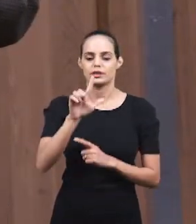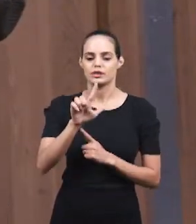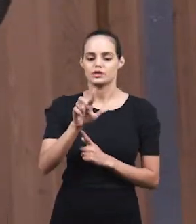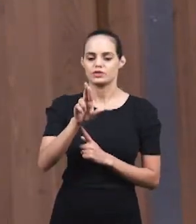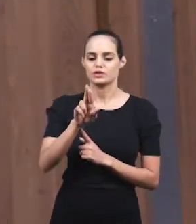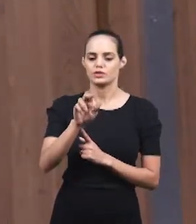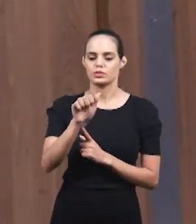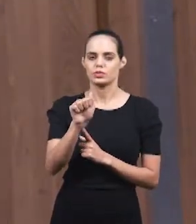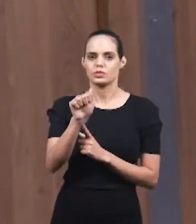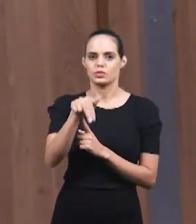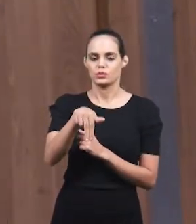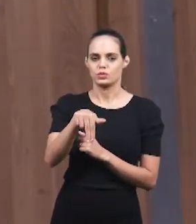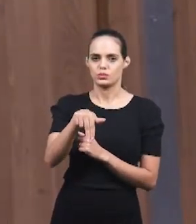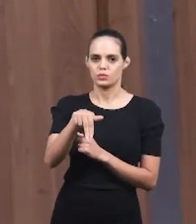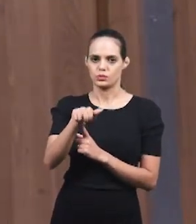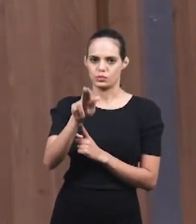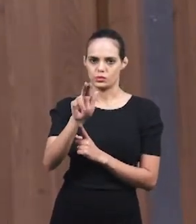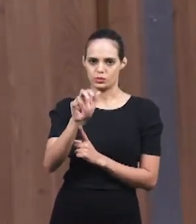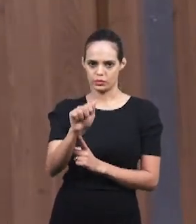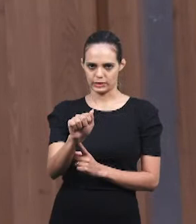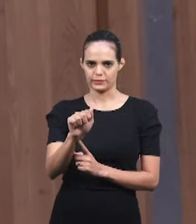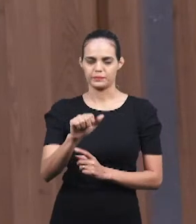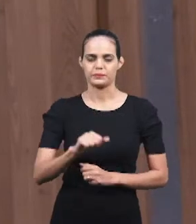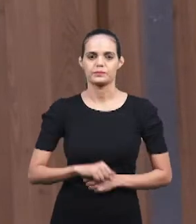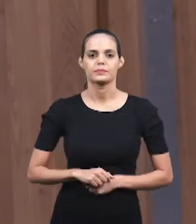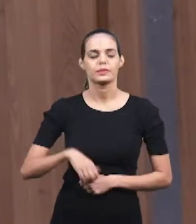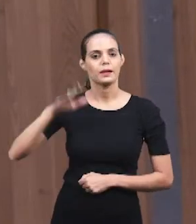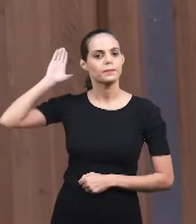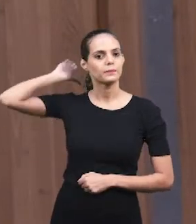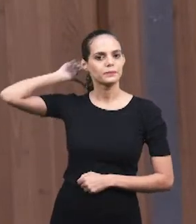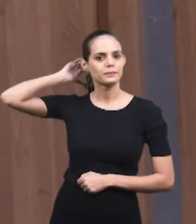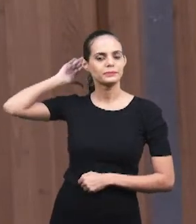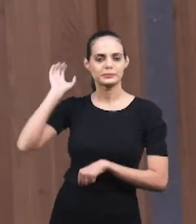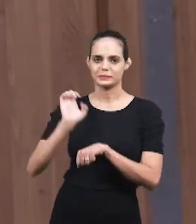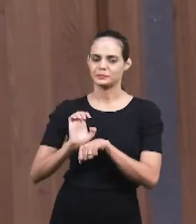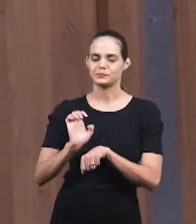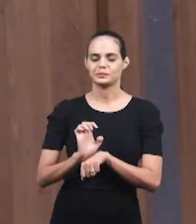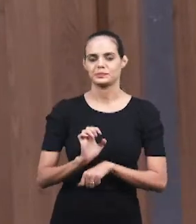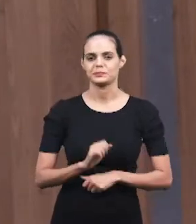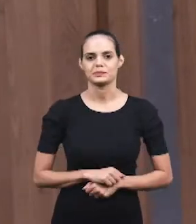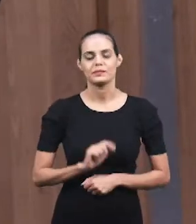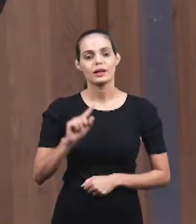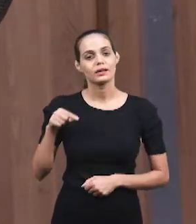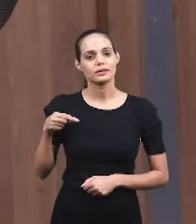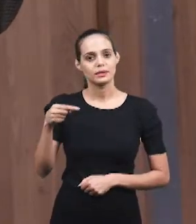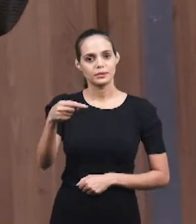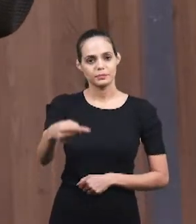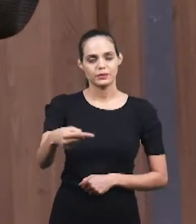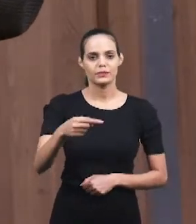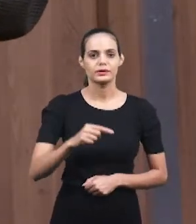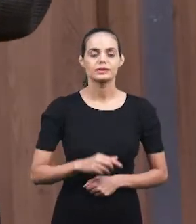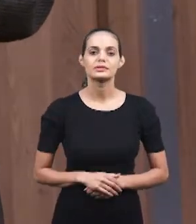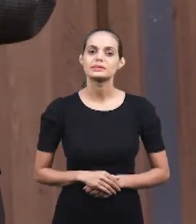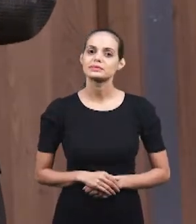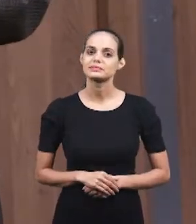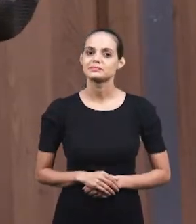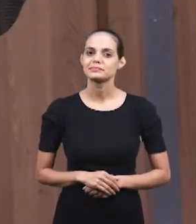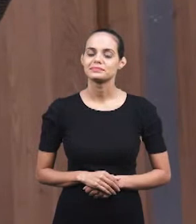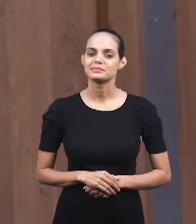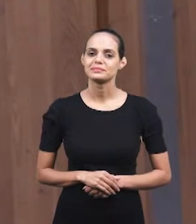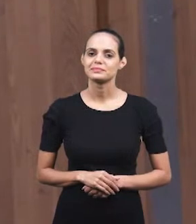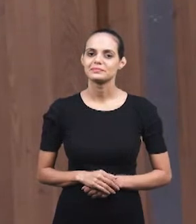ele é da igreja de Arapongas, lá no estado do Paraná. E logo depois iremos também destinar